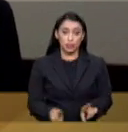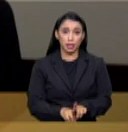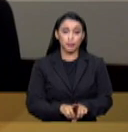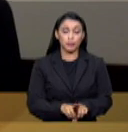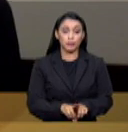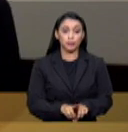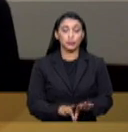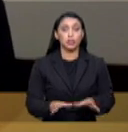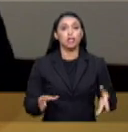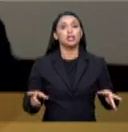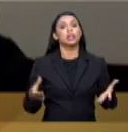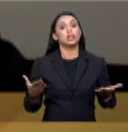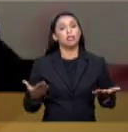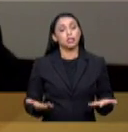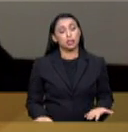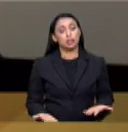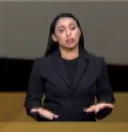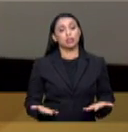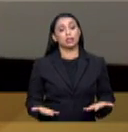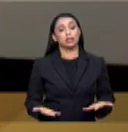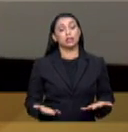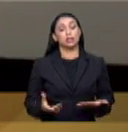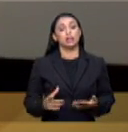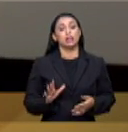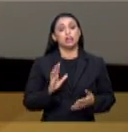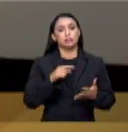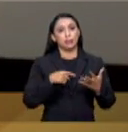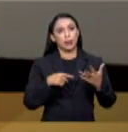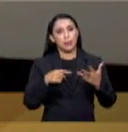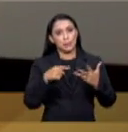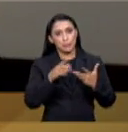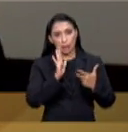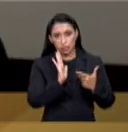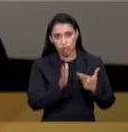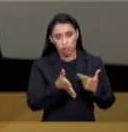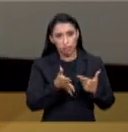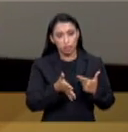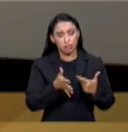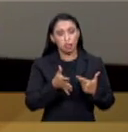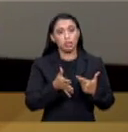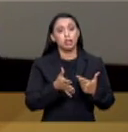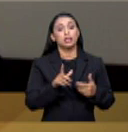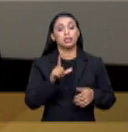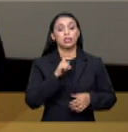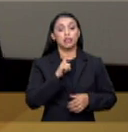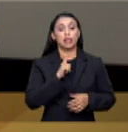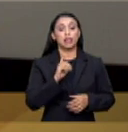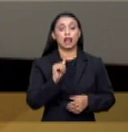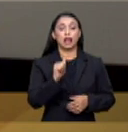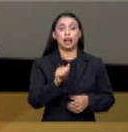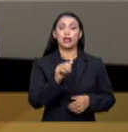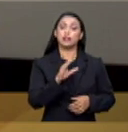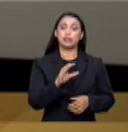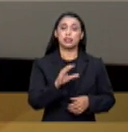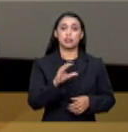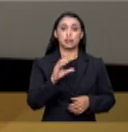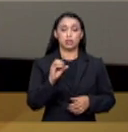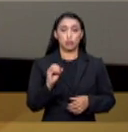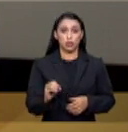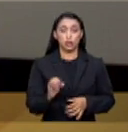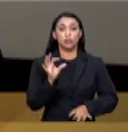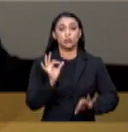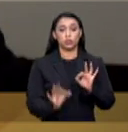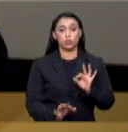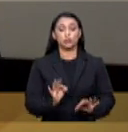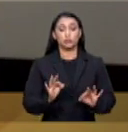fim, seja, né, superadas todas essas preliminares, seja a presente ação cível originária